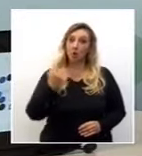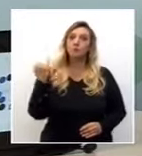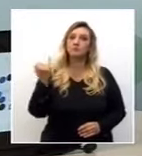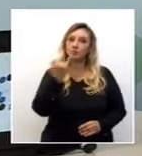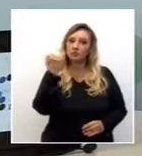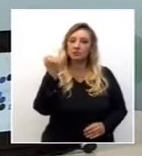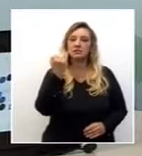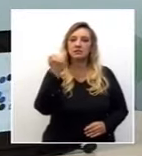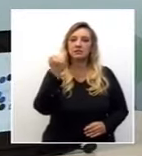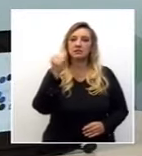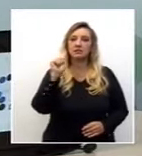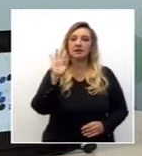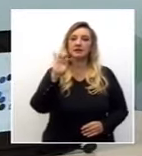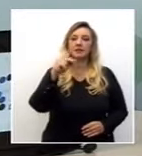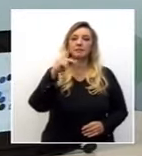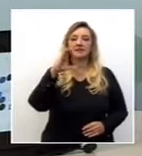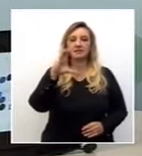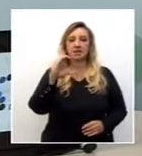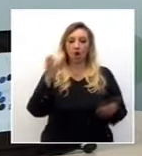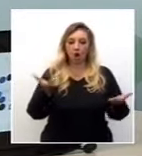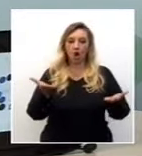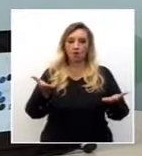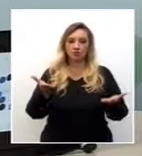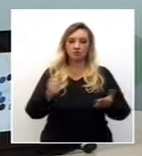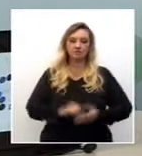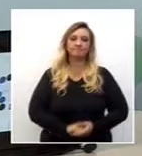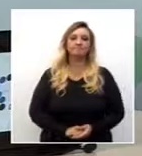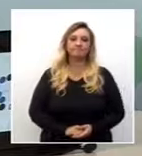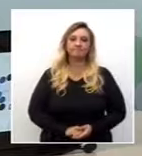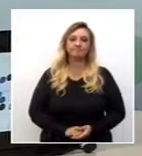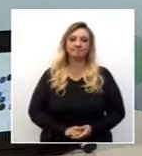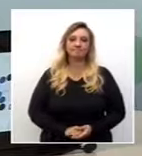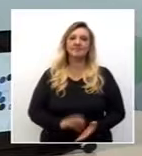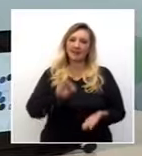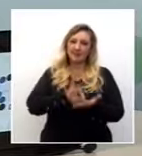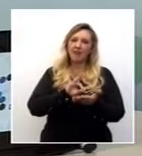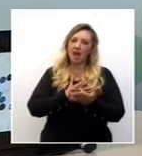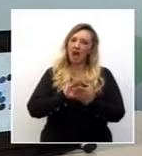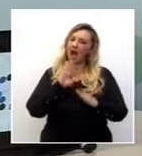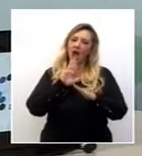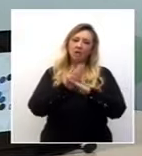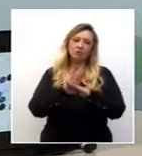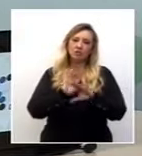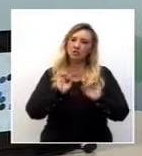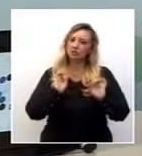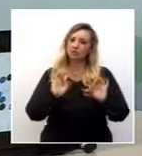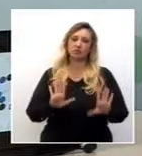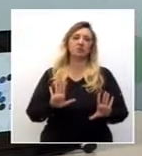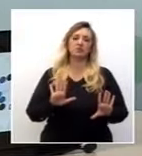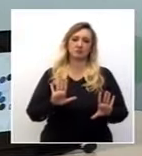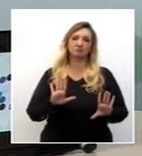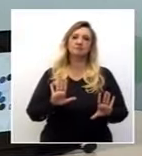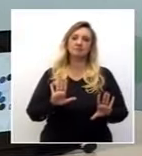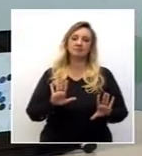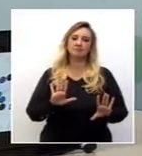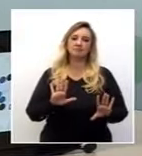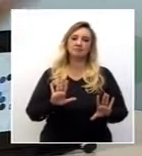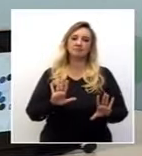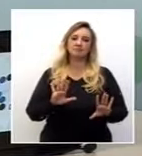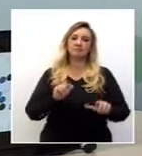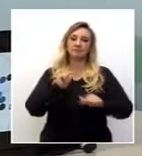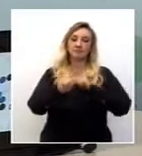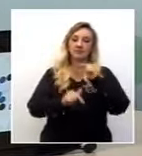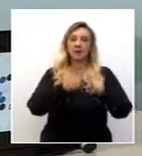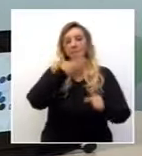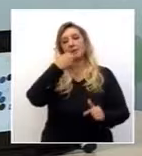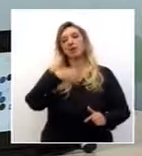né? Essa TPC de hoje. Na verdade, é uma ajuda, né? Uma ajuda para poder trabalhar da